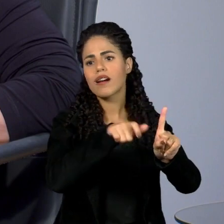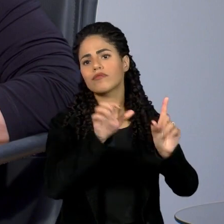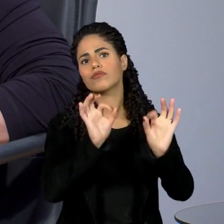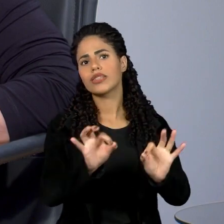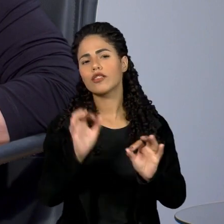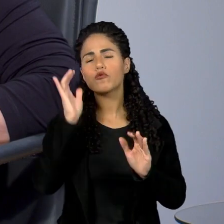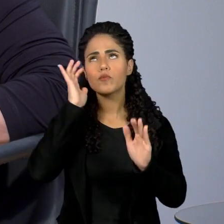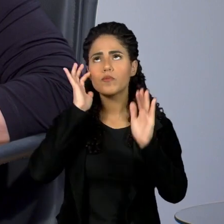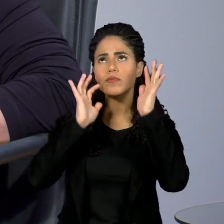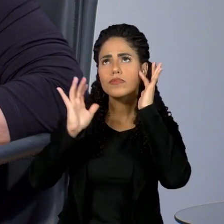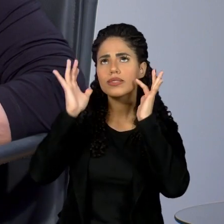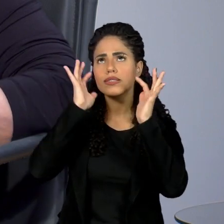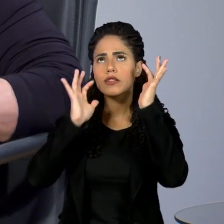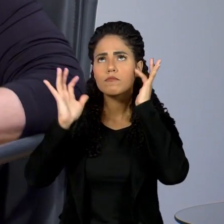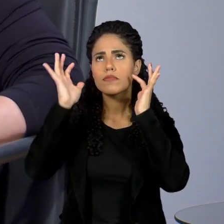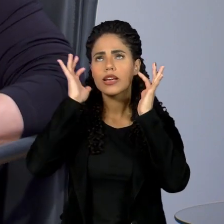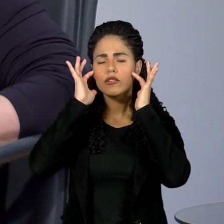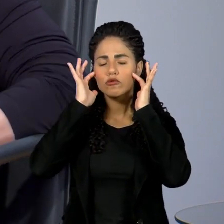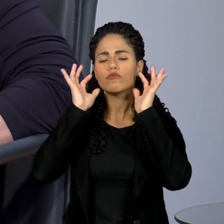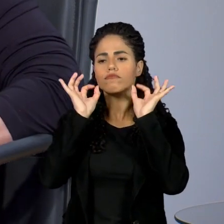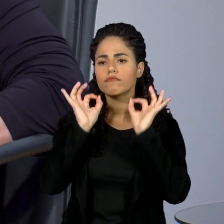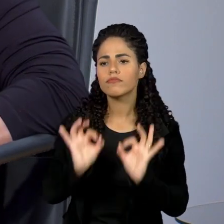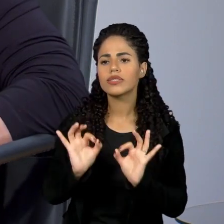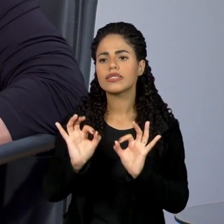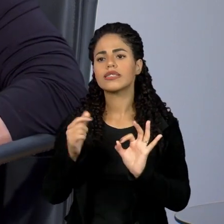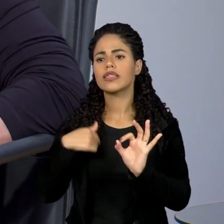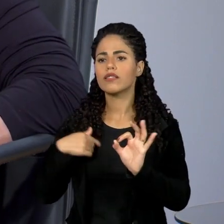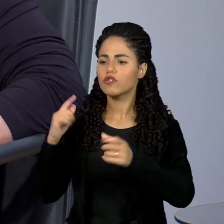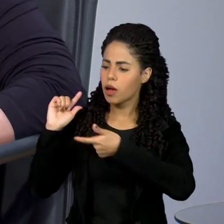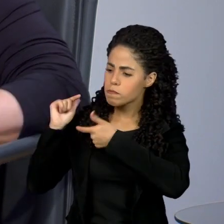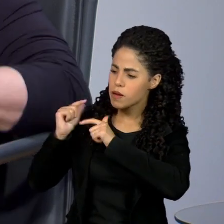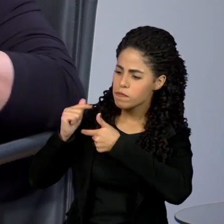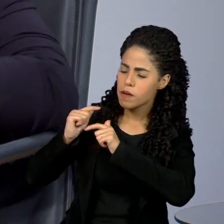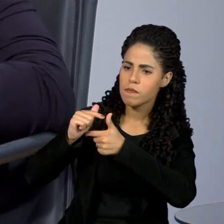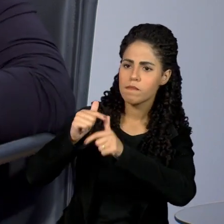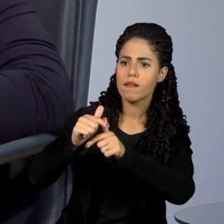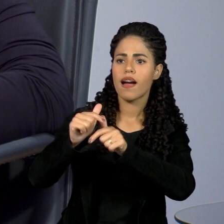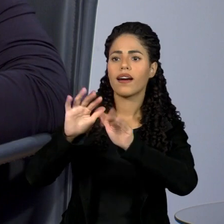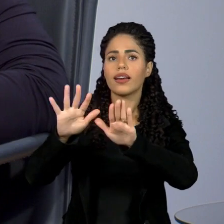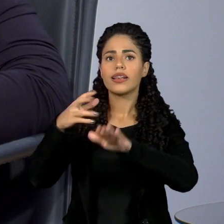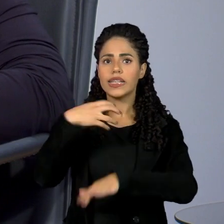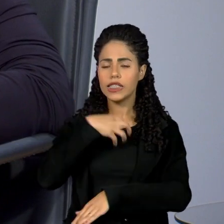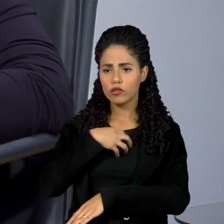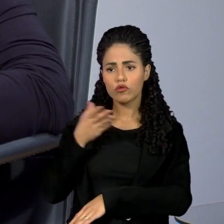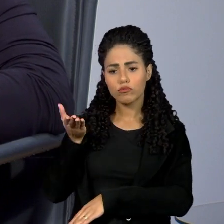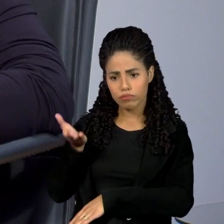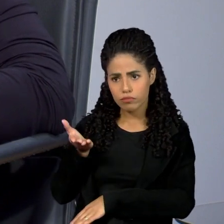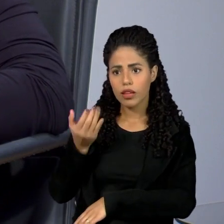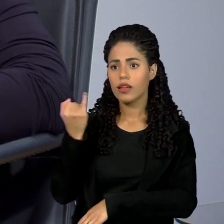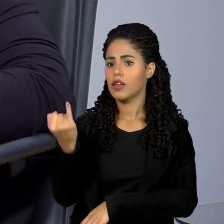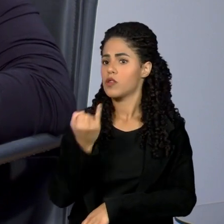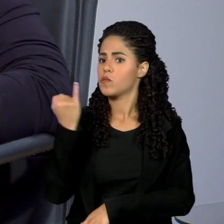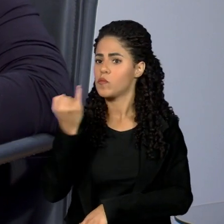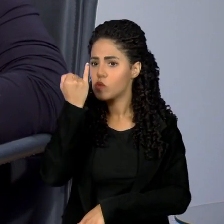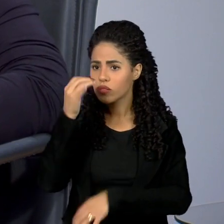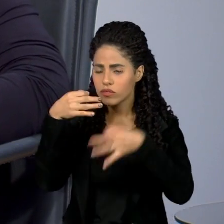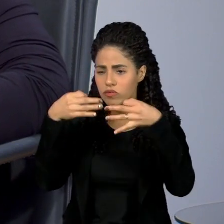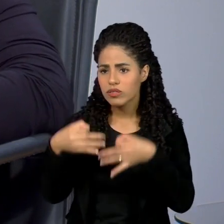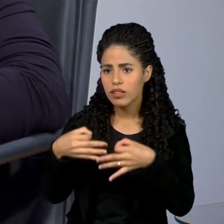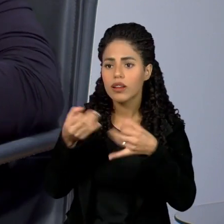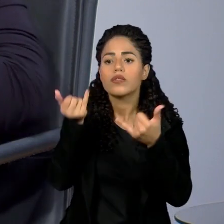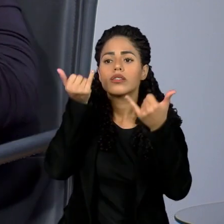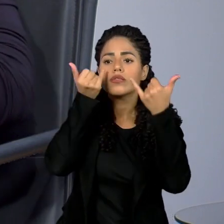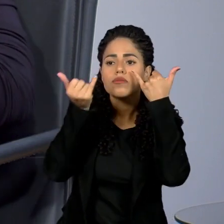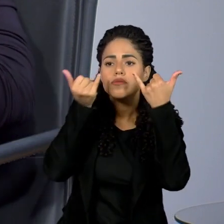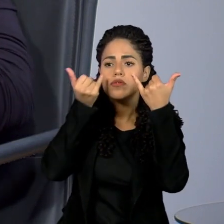um pensamento que é tremendamente contemporâneo. E isso esse é um dos grandes dados